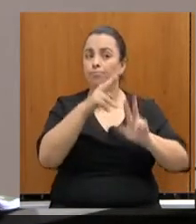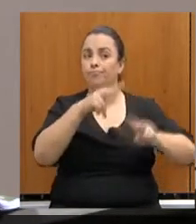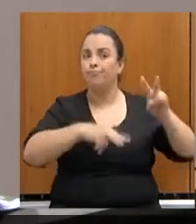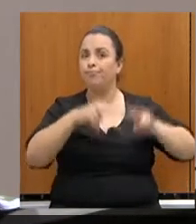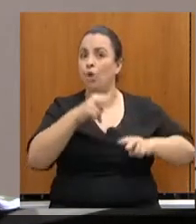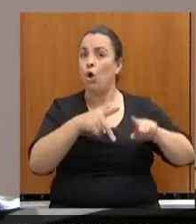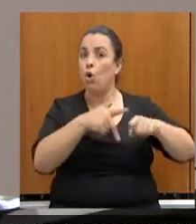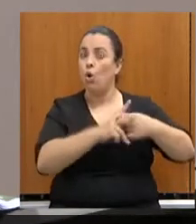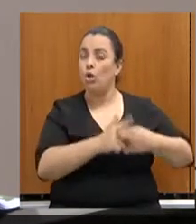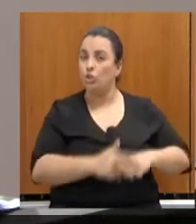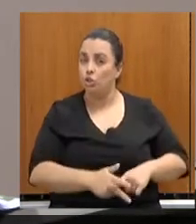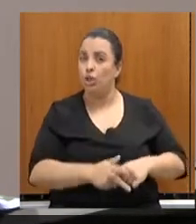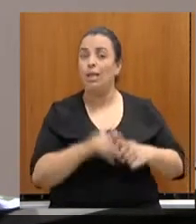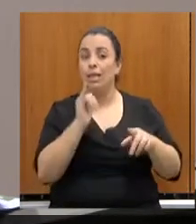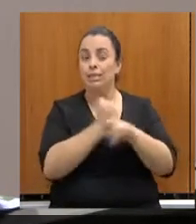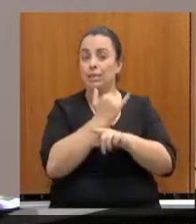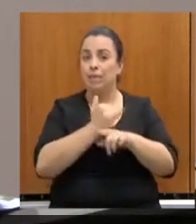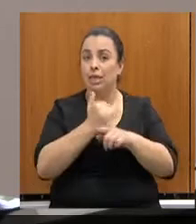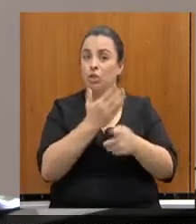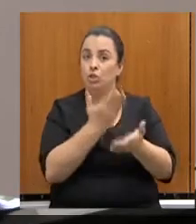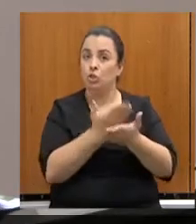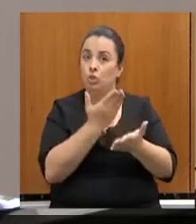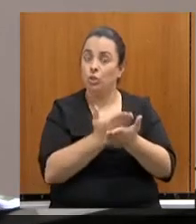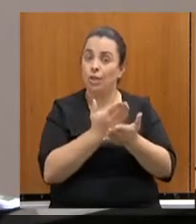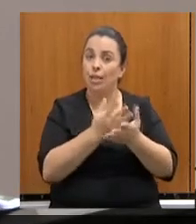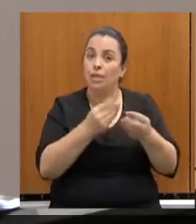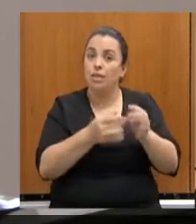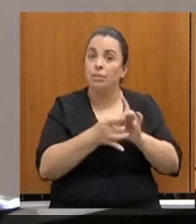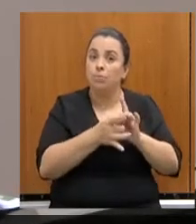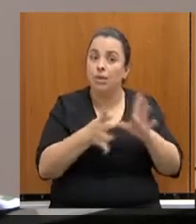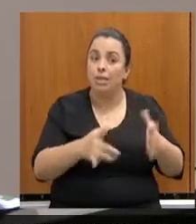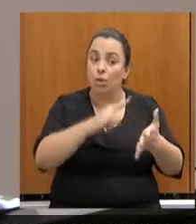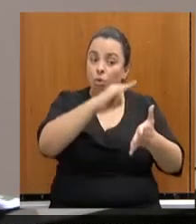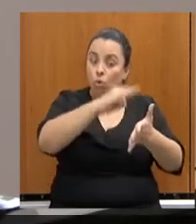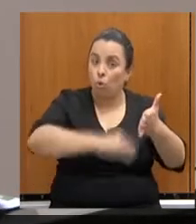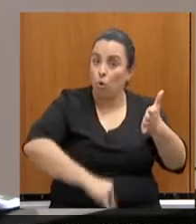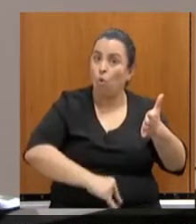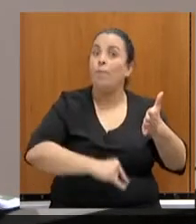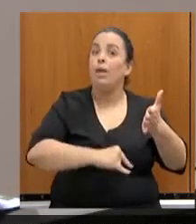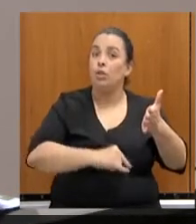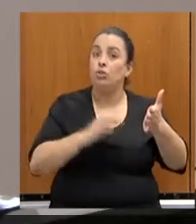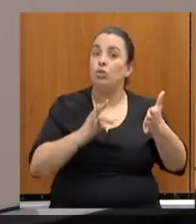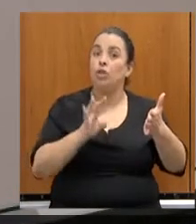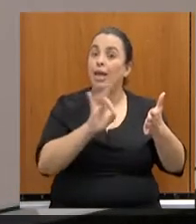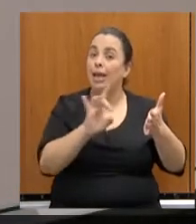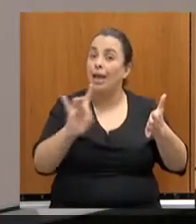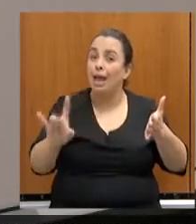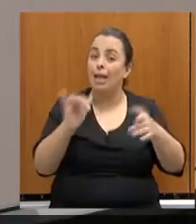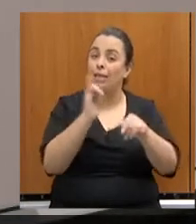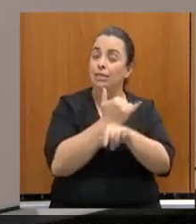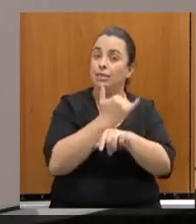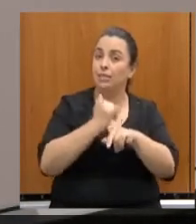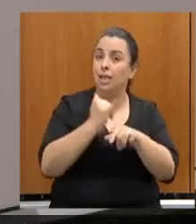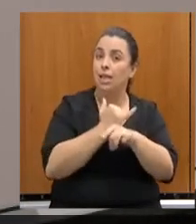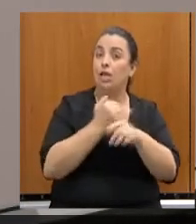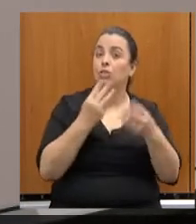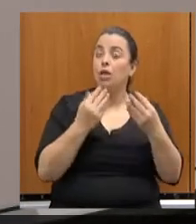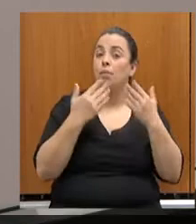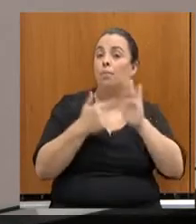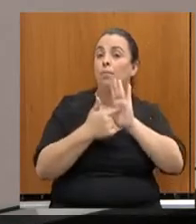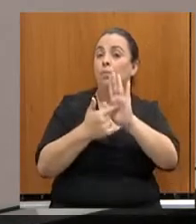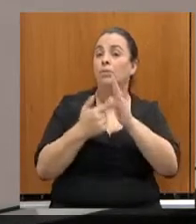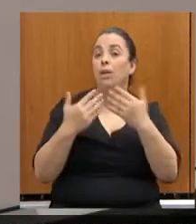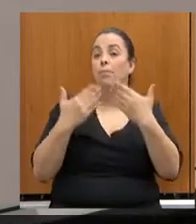alternativas sejam estudadas e disponibilizadas com toda a documentação de cada alternativa colocada público então